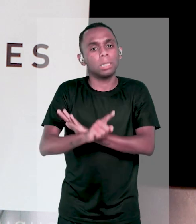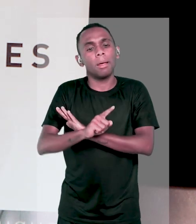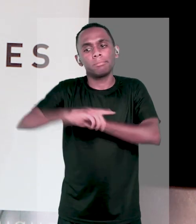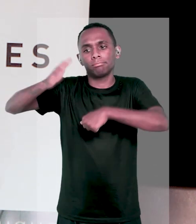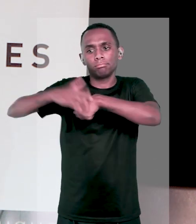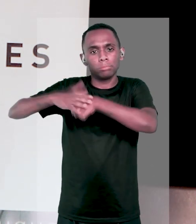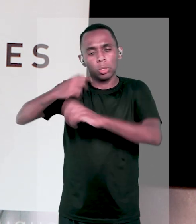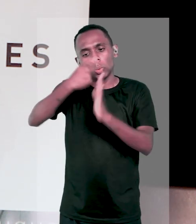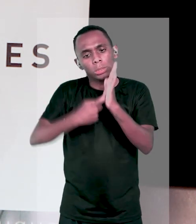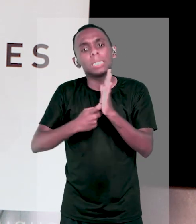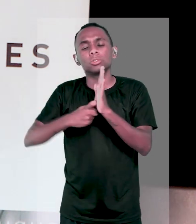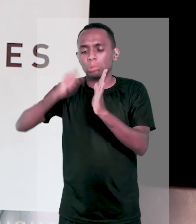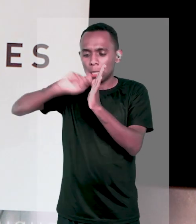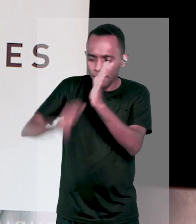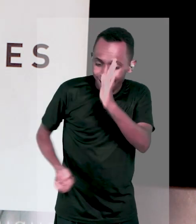cotidianas